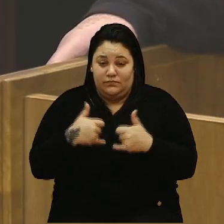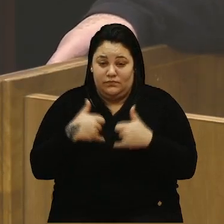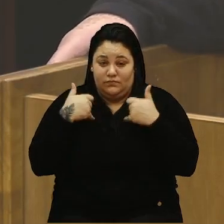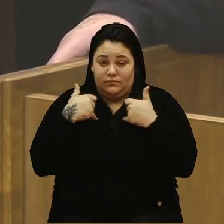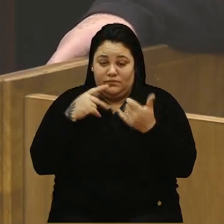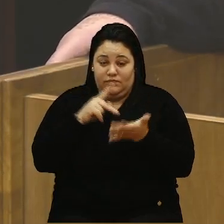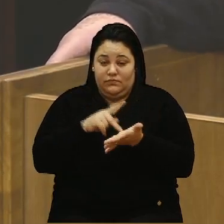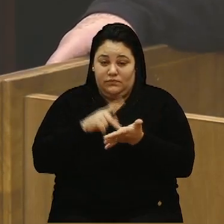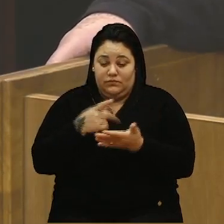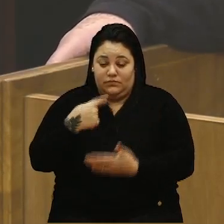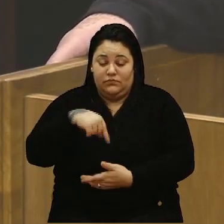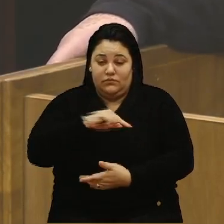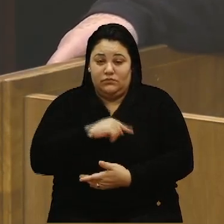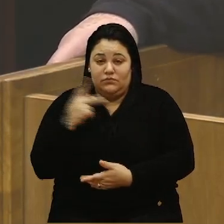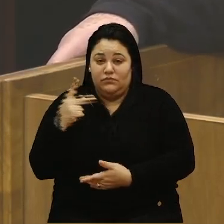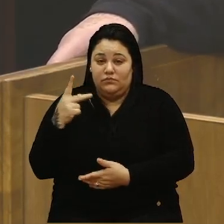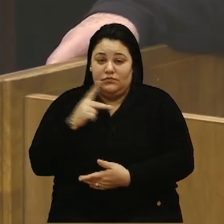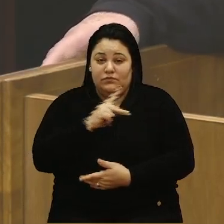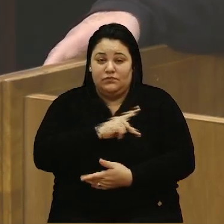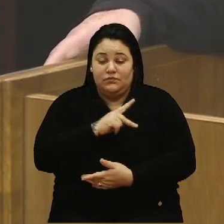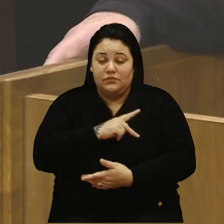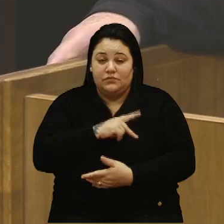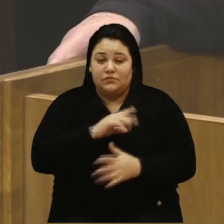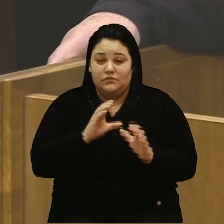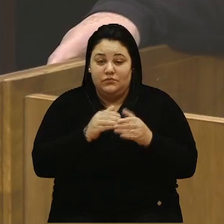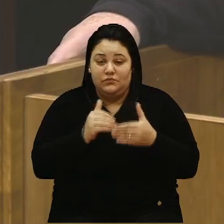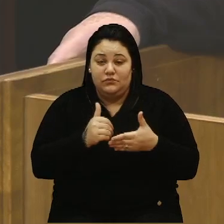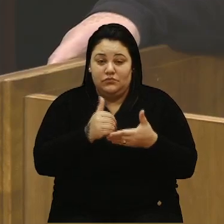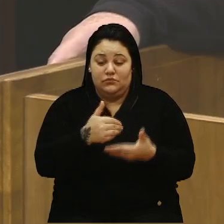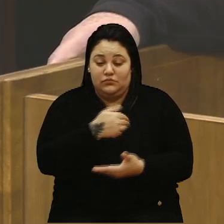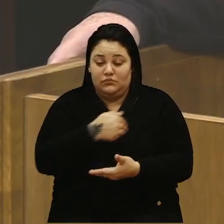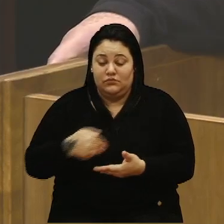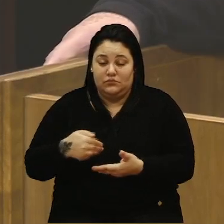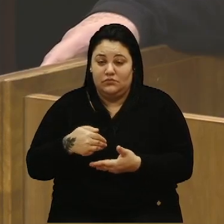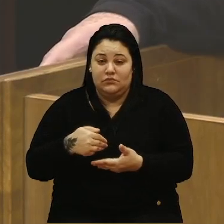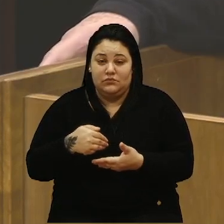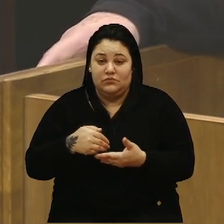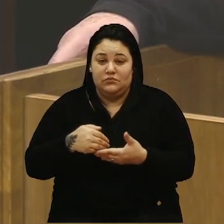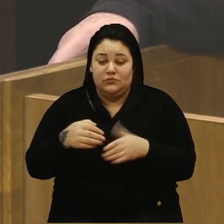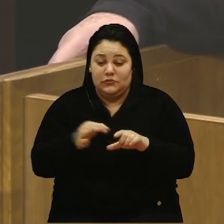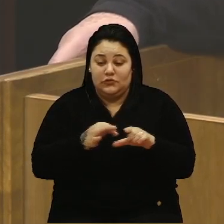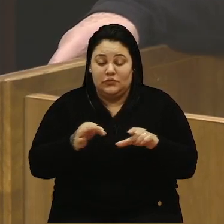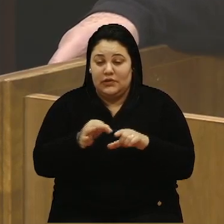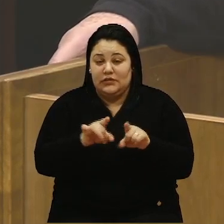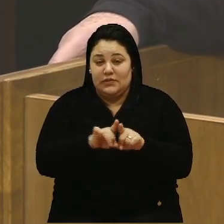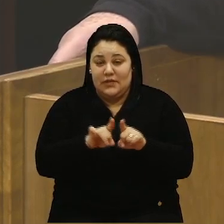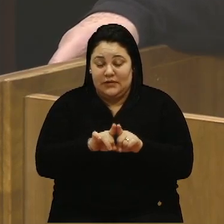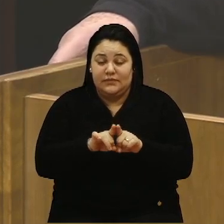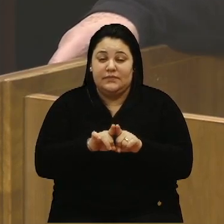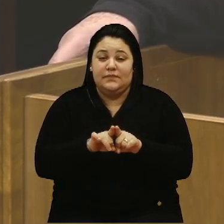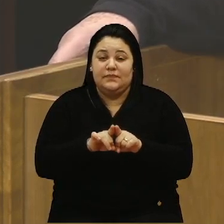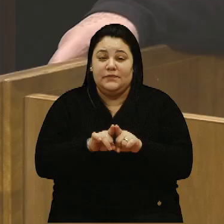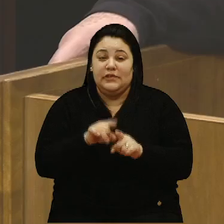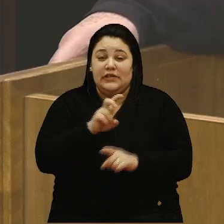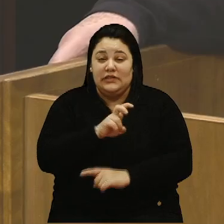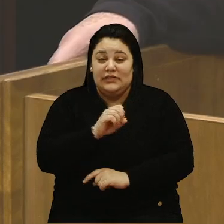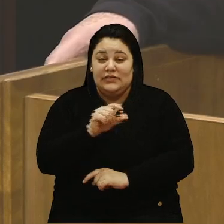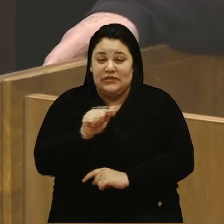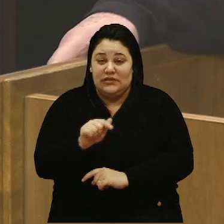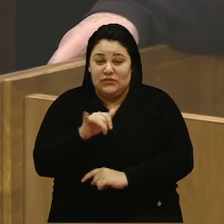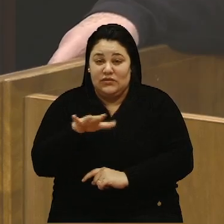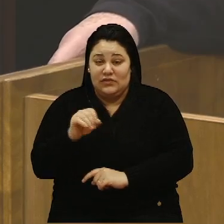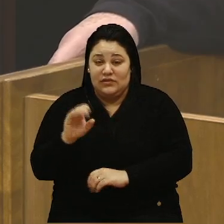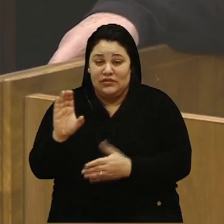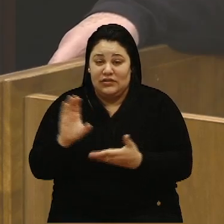nosso vice-presidente, à frente do Ministério da Indústria e Comércio, 507 bilhões de crédito para investimento